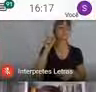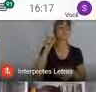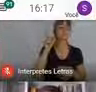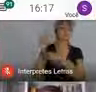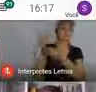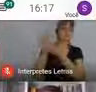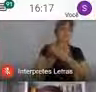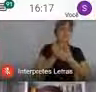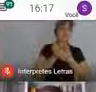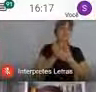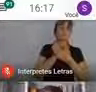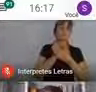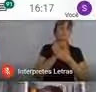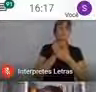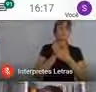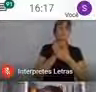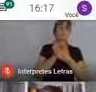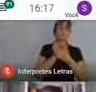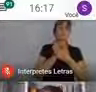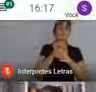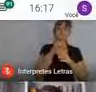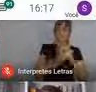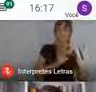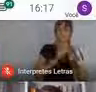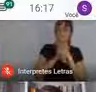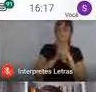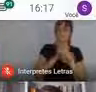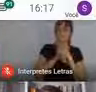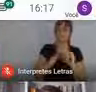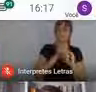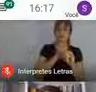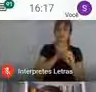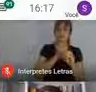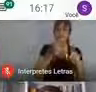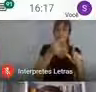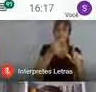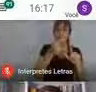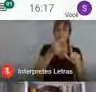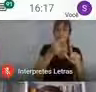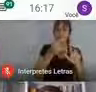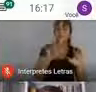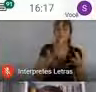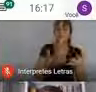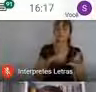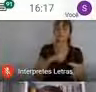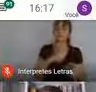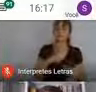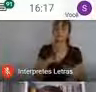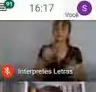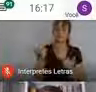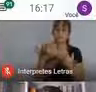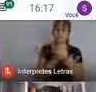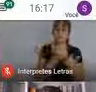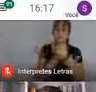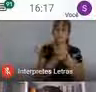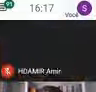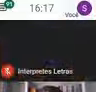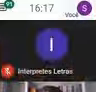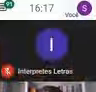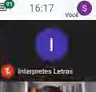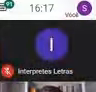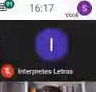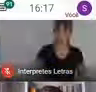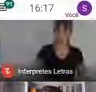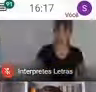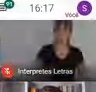na transmissão desse evento, a professora Rafaela Aquino, vice-coordenadora do curso de Letras e que nos